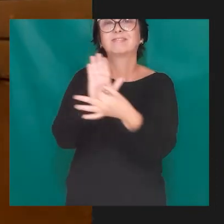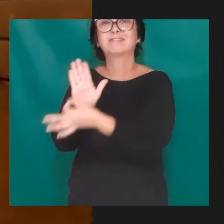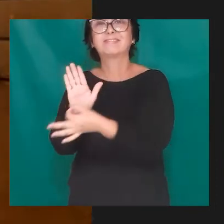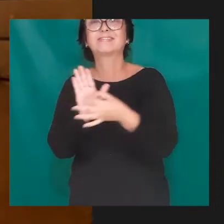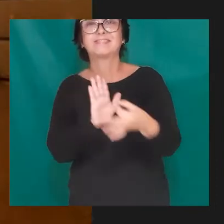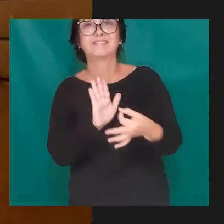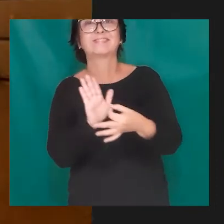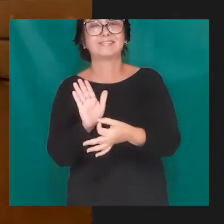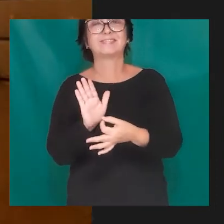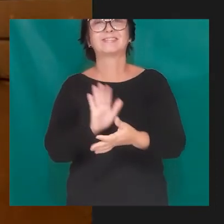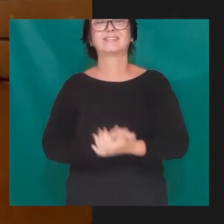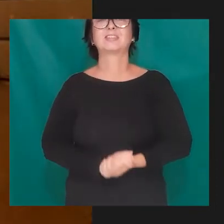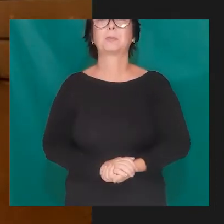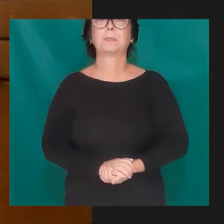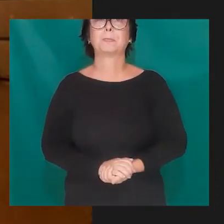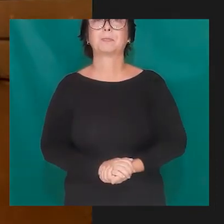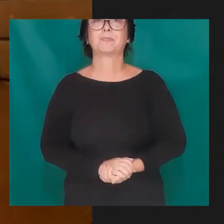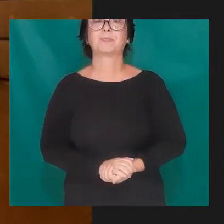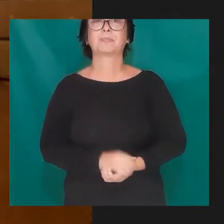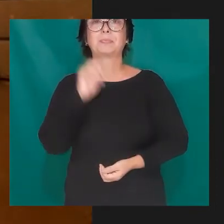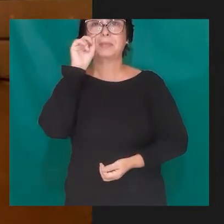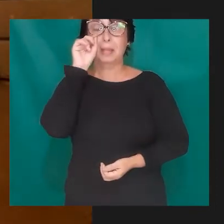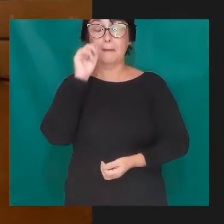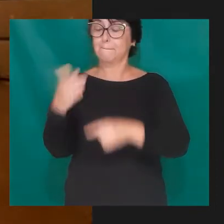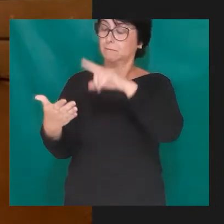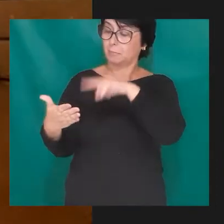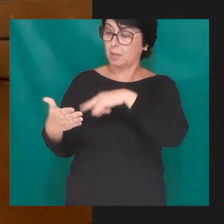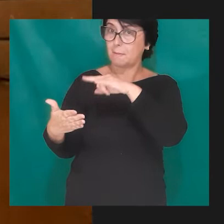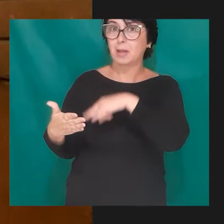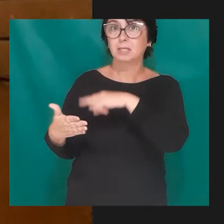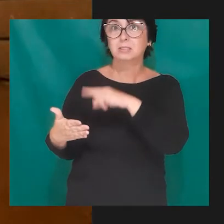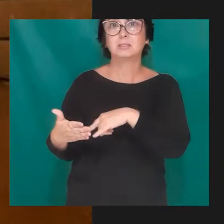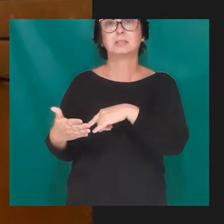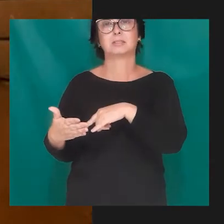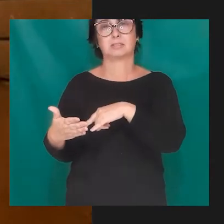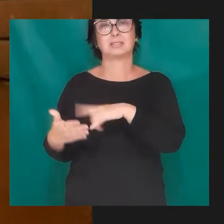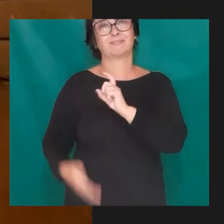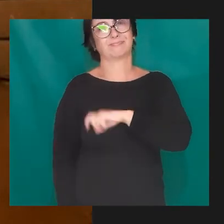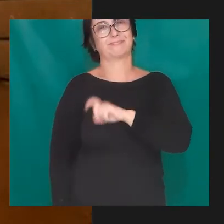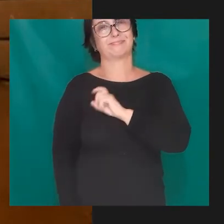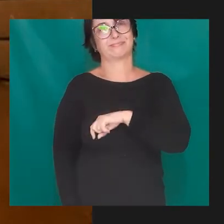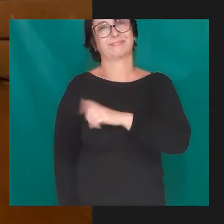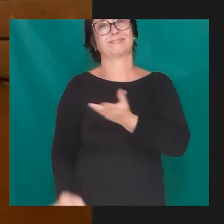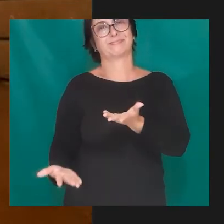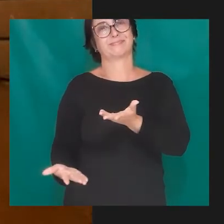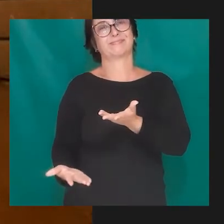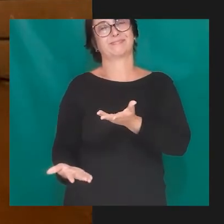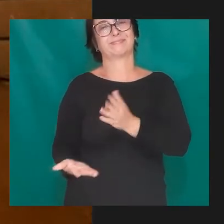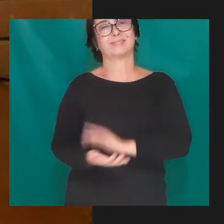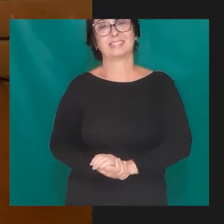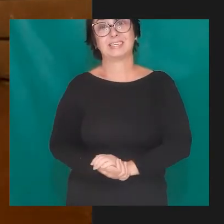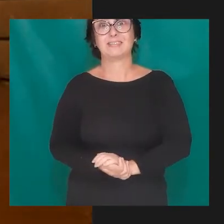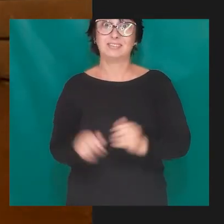pouco baseado na tablatura, tendo também a partitura, mas a gente já acha uma vaga sacanagem para a criança, né? Dizer que é assim, mas